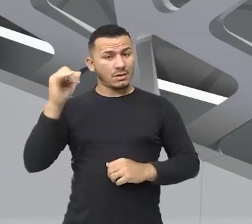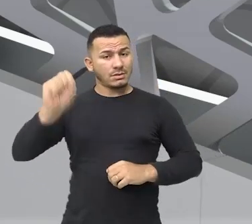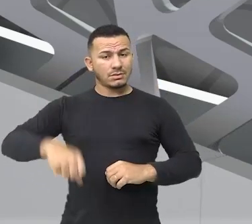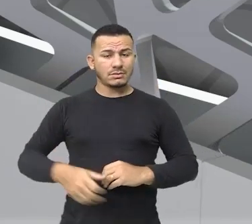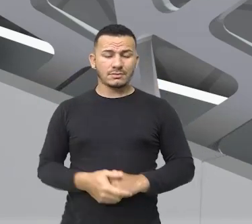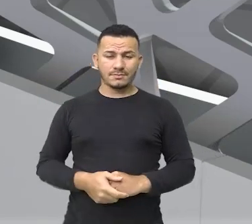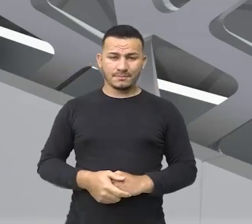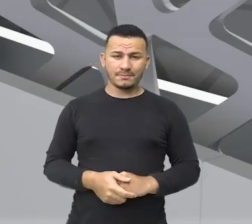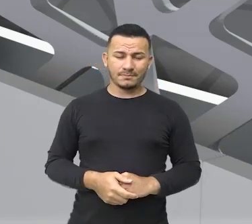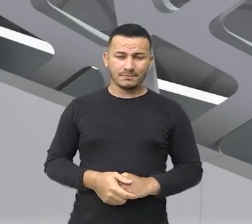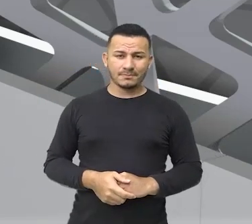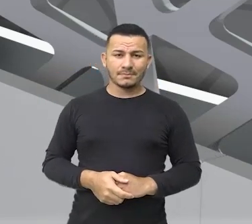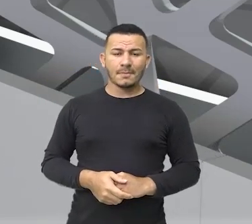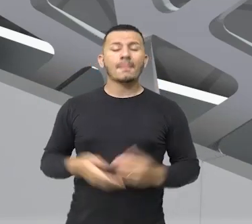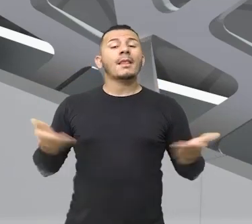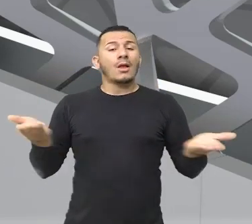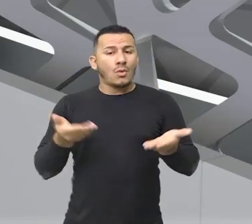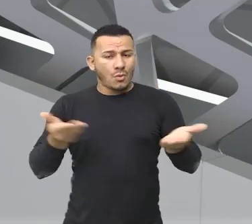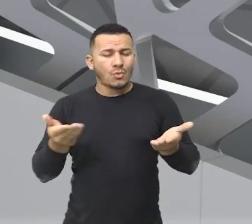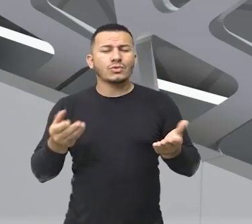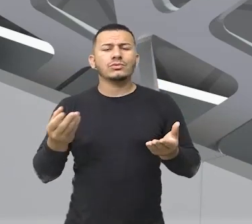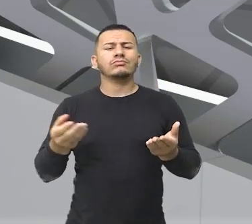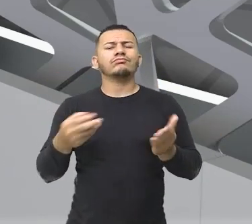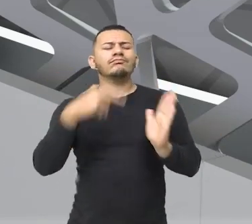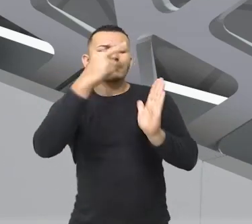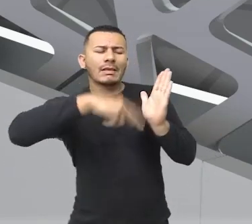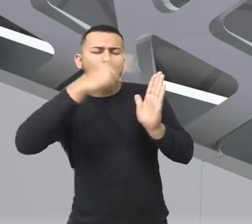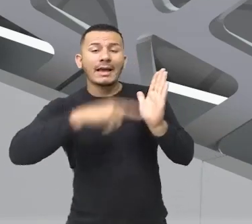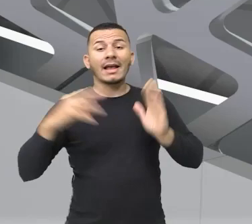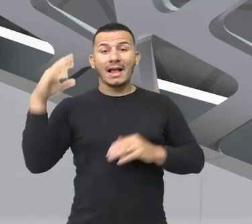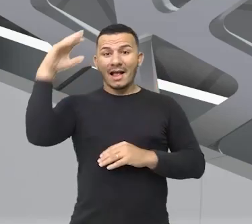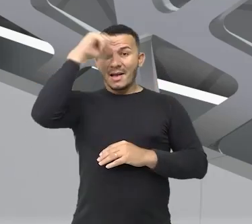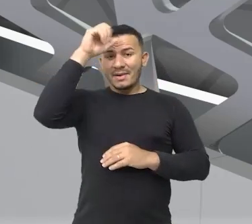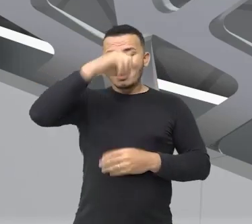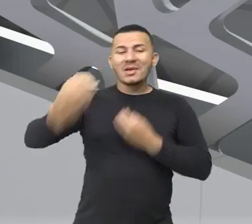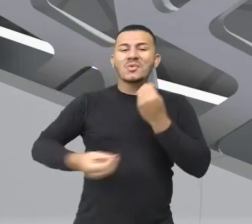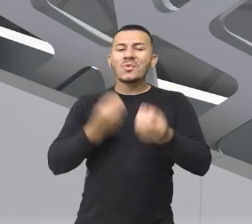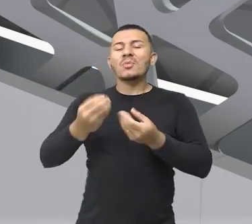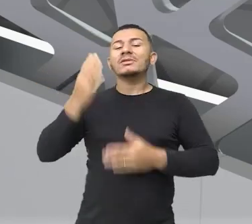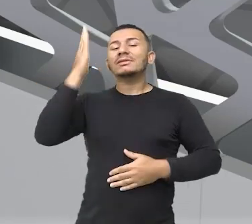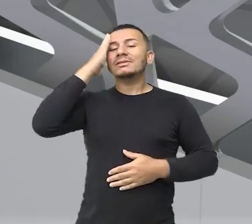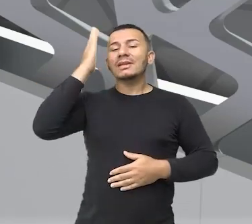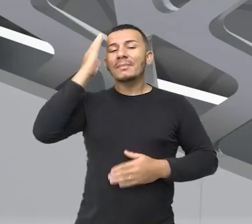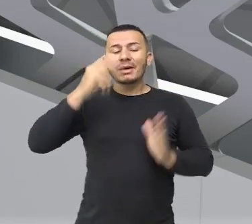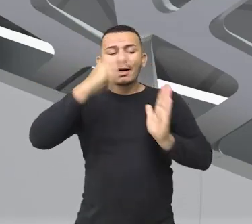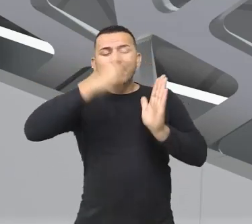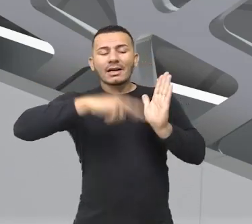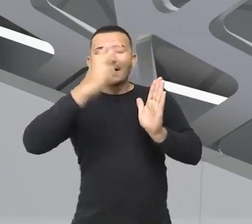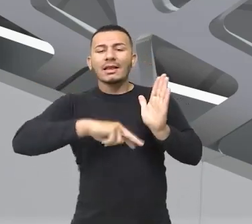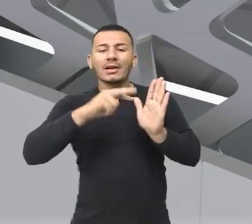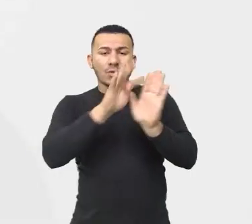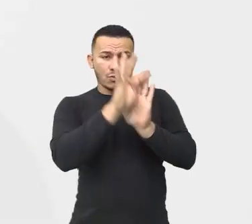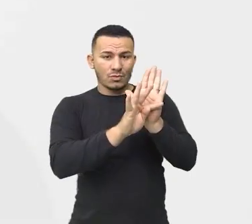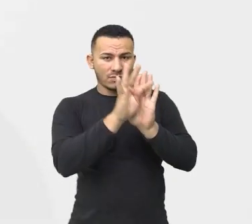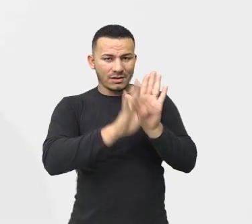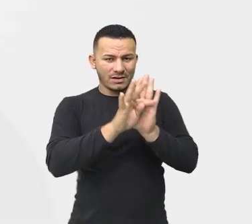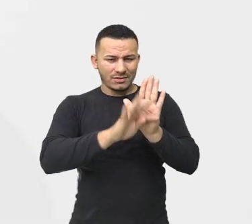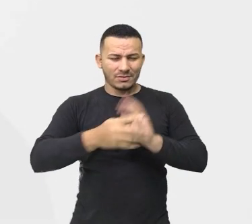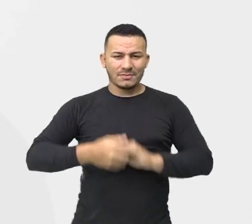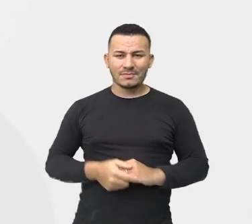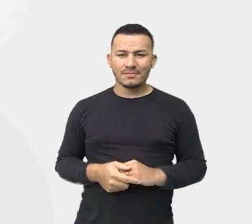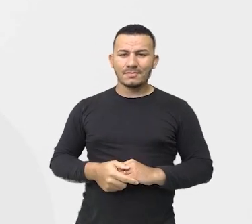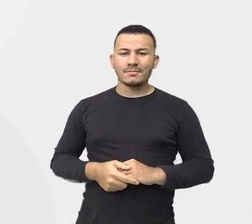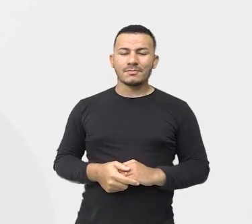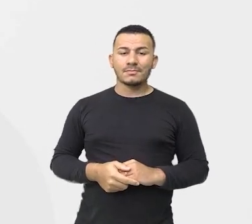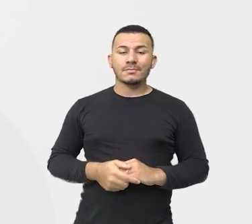então, aprender a ler isso, aprender a interpretar esse processo, tá bom, pessoal? Então, na próxima cartela, a